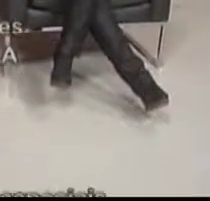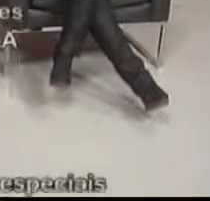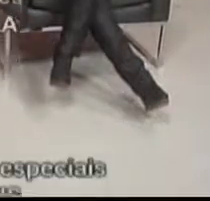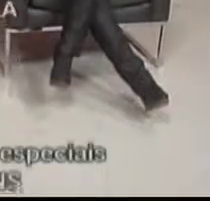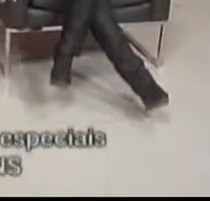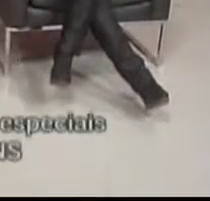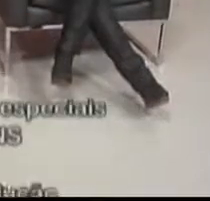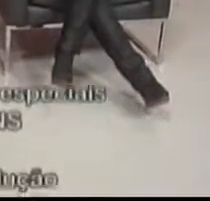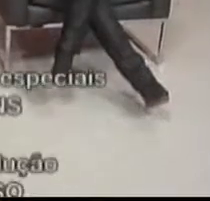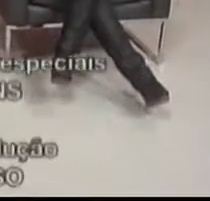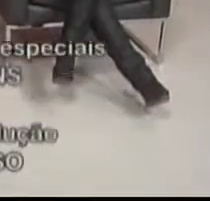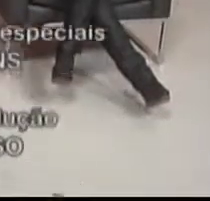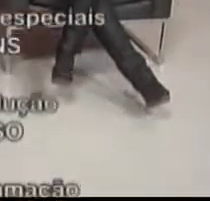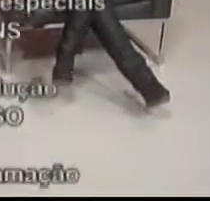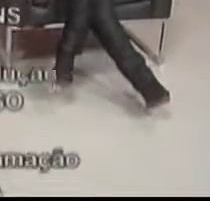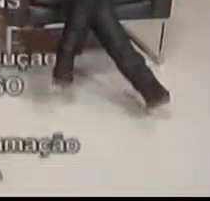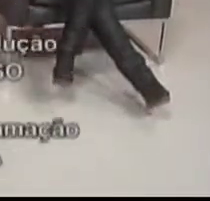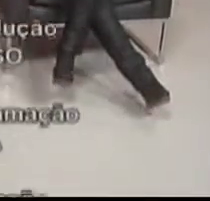Oi